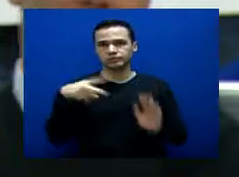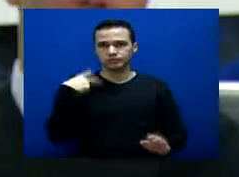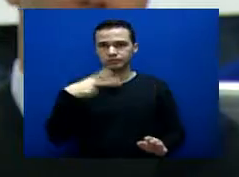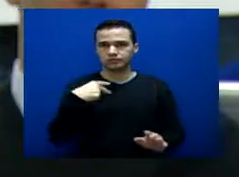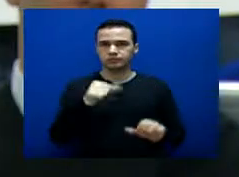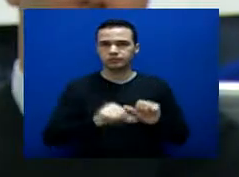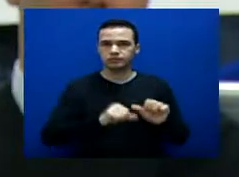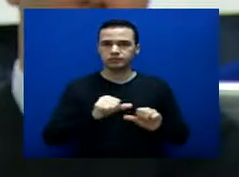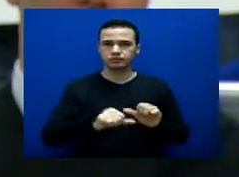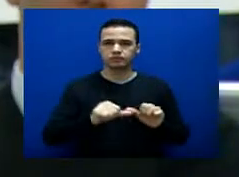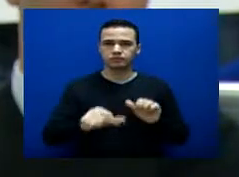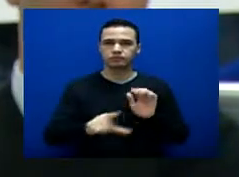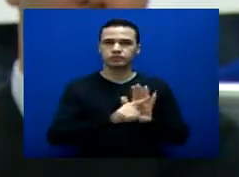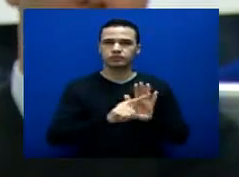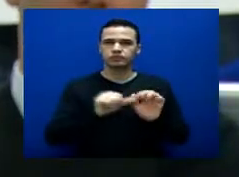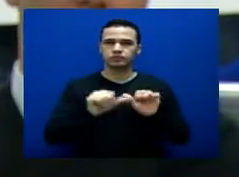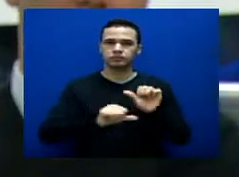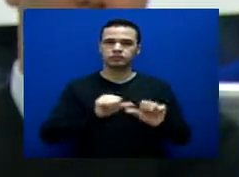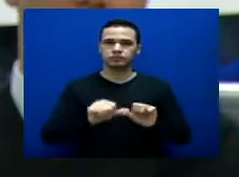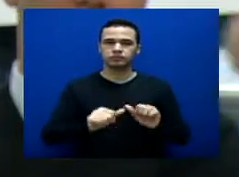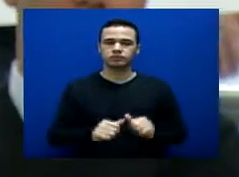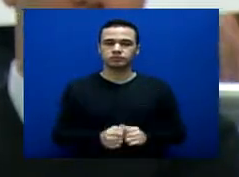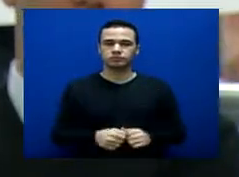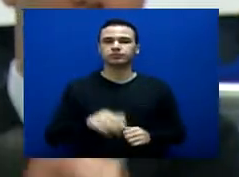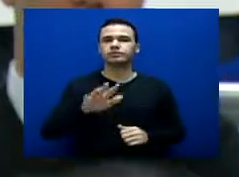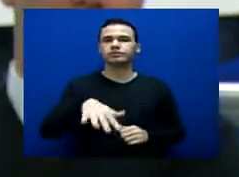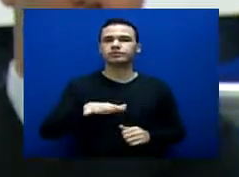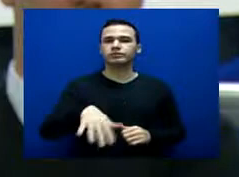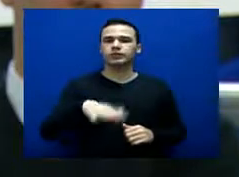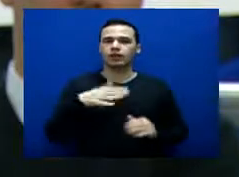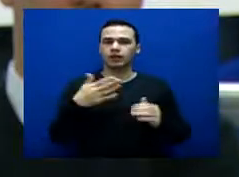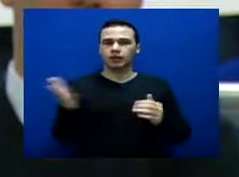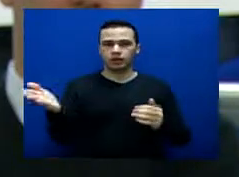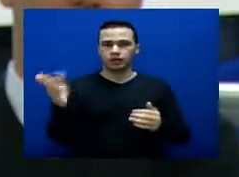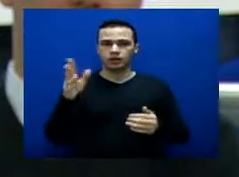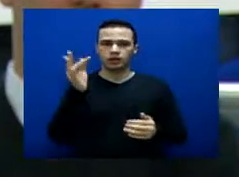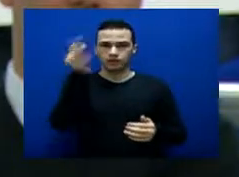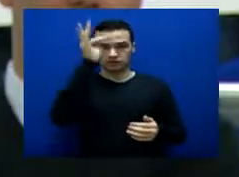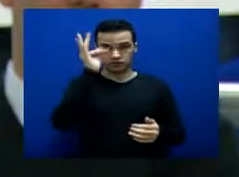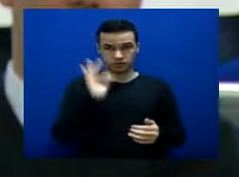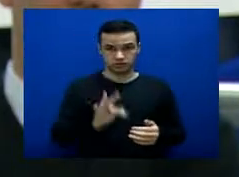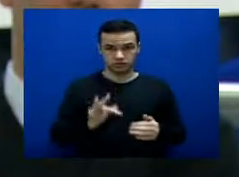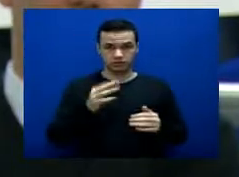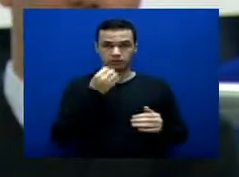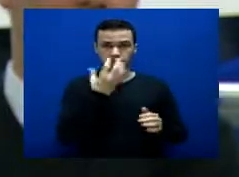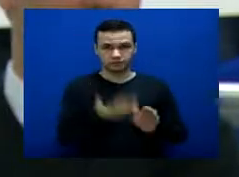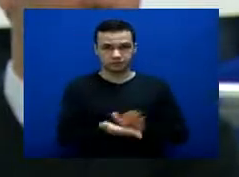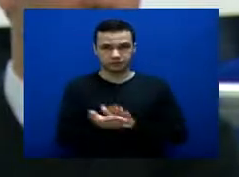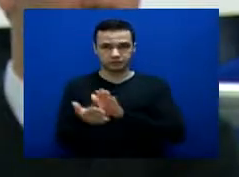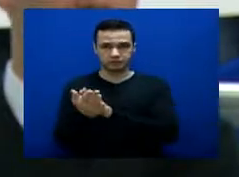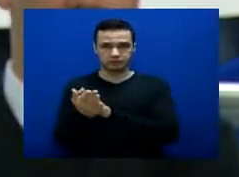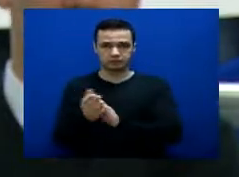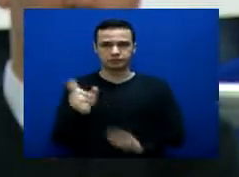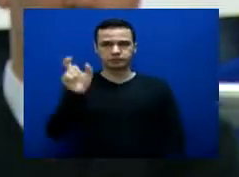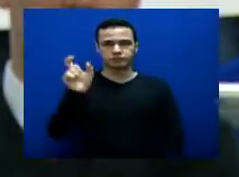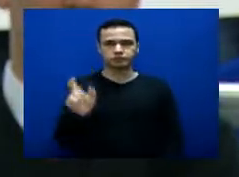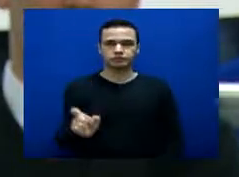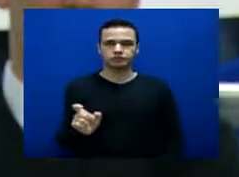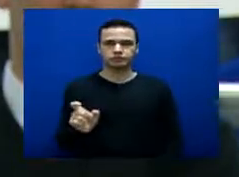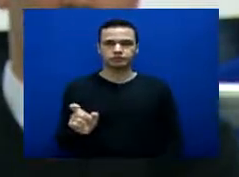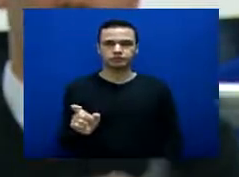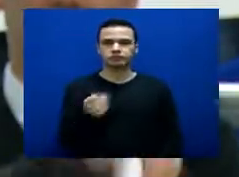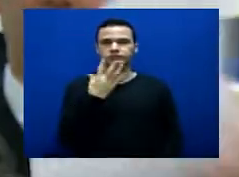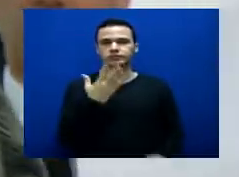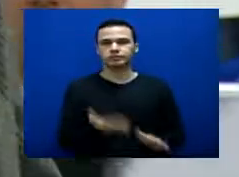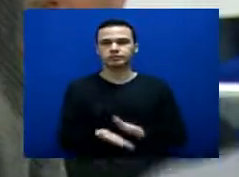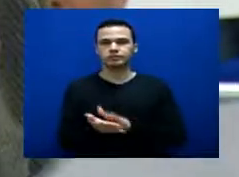mudar. Vamos mudar, então. Presidente, eu vou fazer os votos de congratulações.